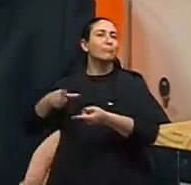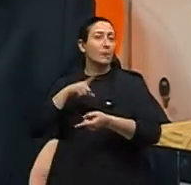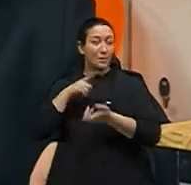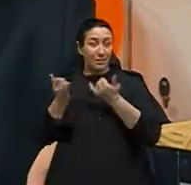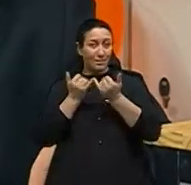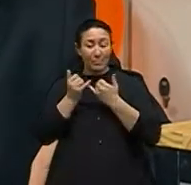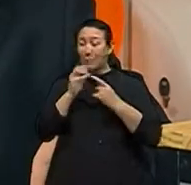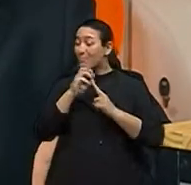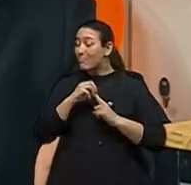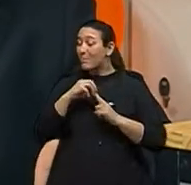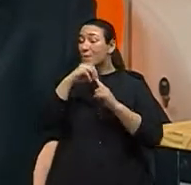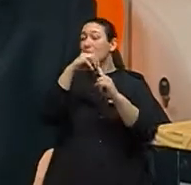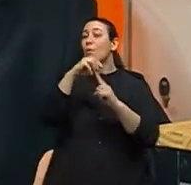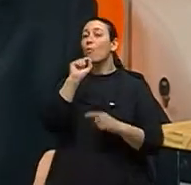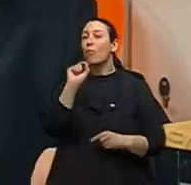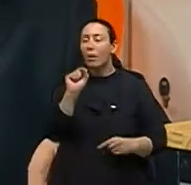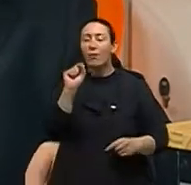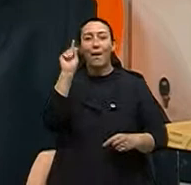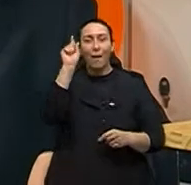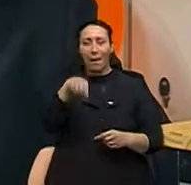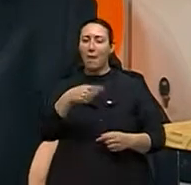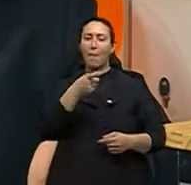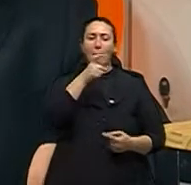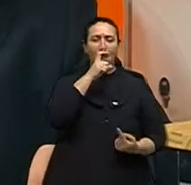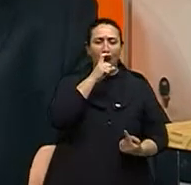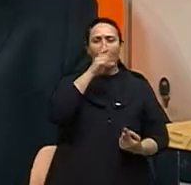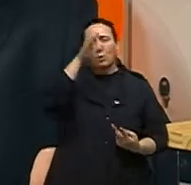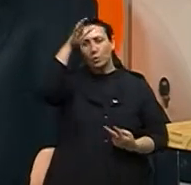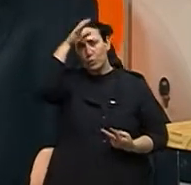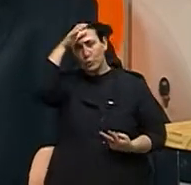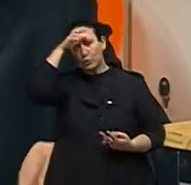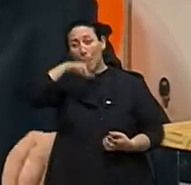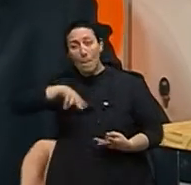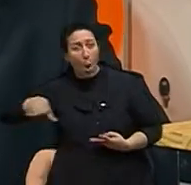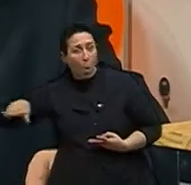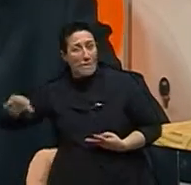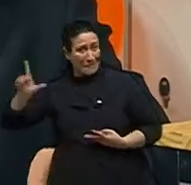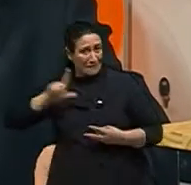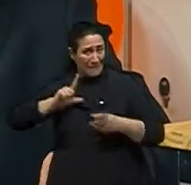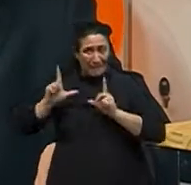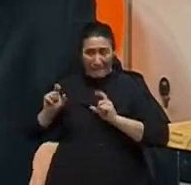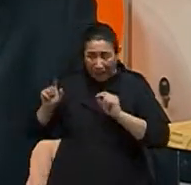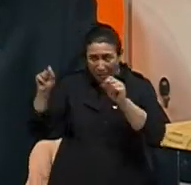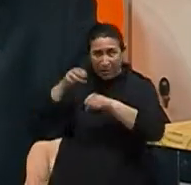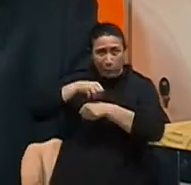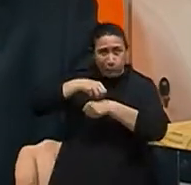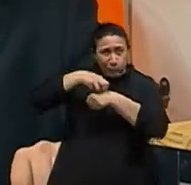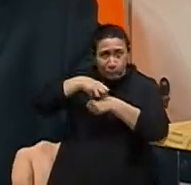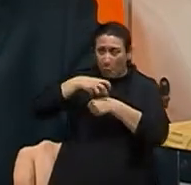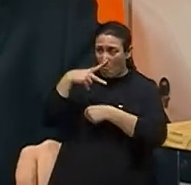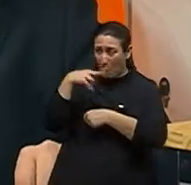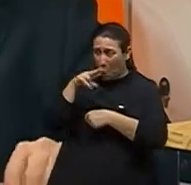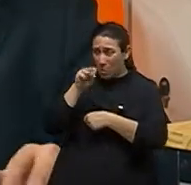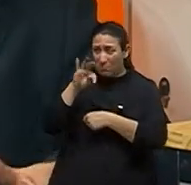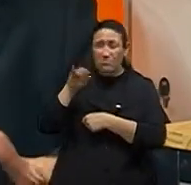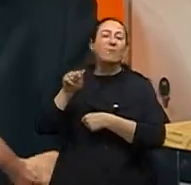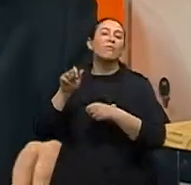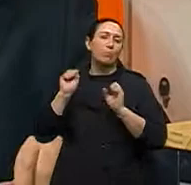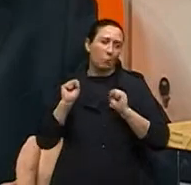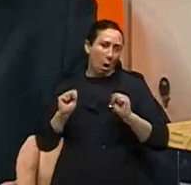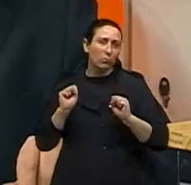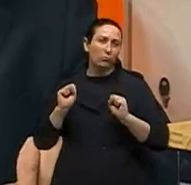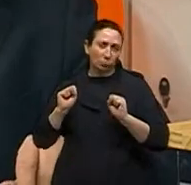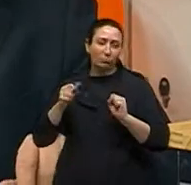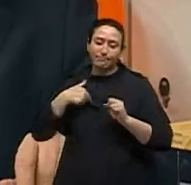familiar principalmente pai tios ou irmãos com câncer de próstata tem que começar mais cedo aí a